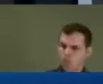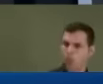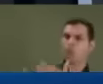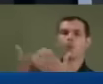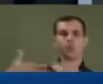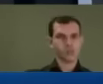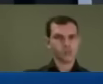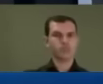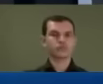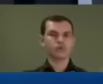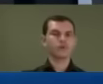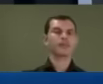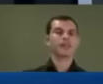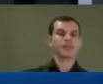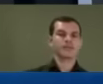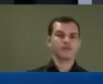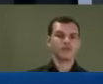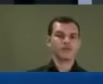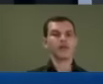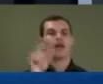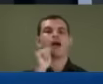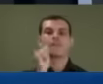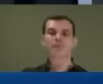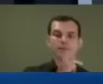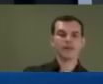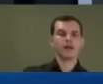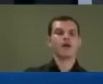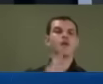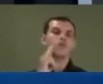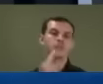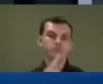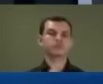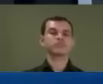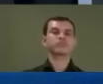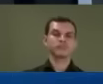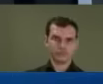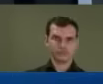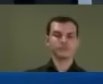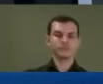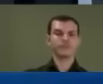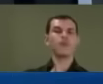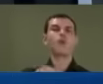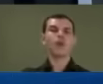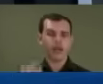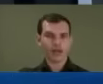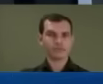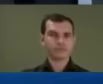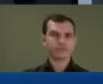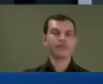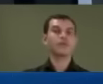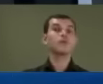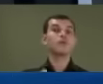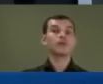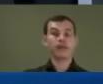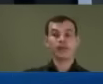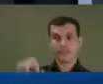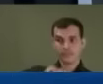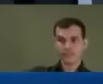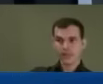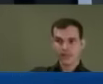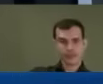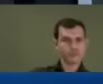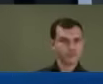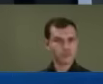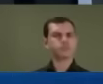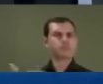servidores do Amapá, de Rondônia e de Roraima. Direito dos servidores desse estado que atuaram e